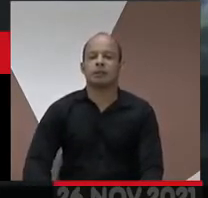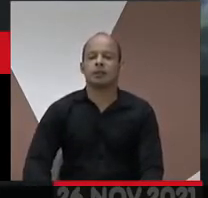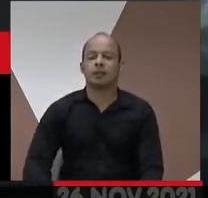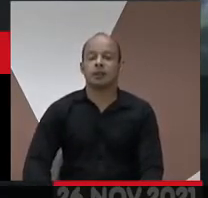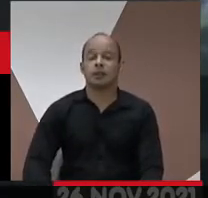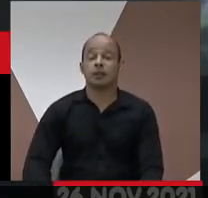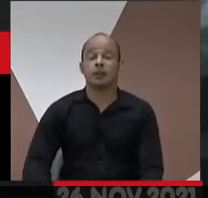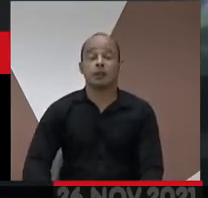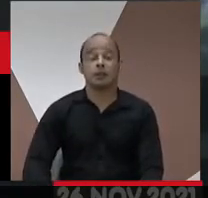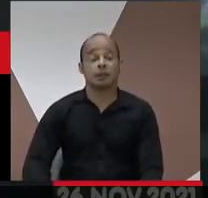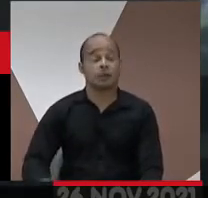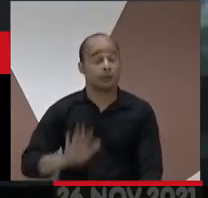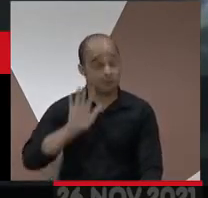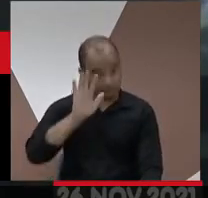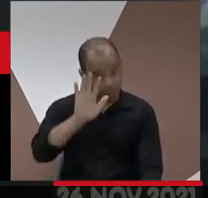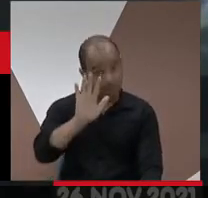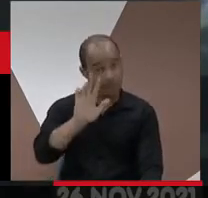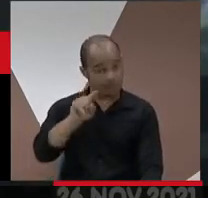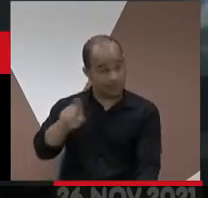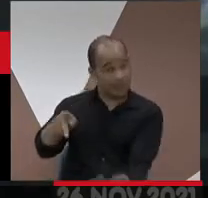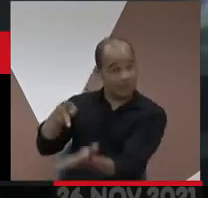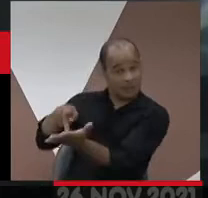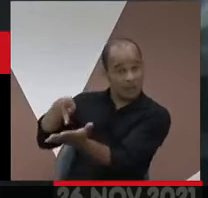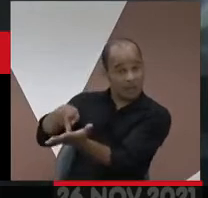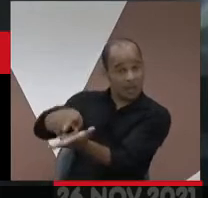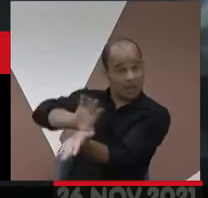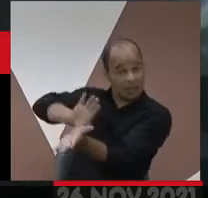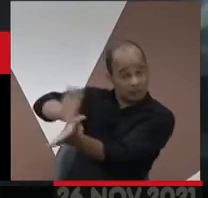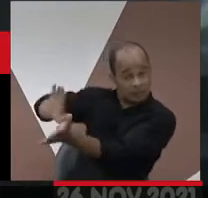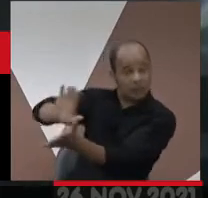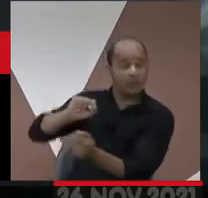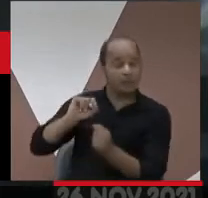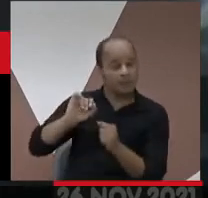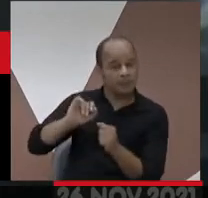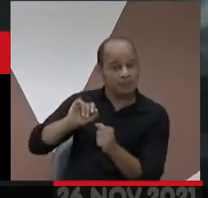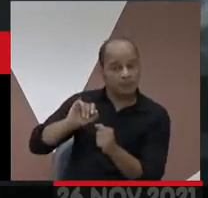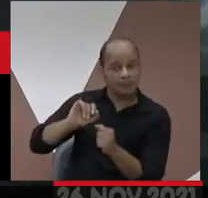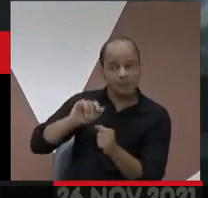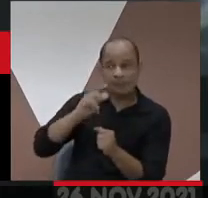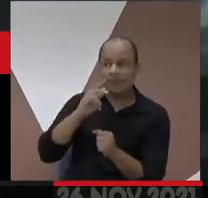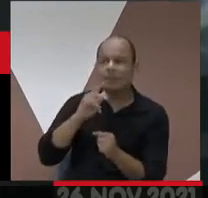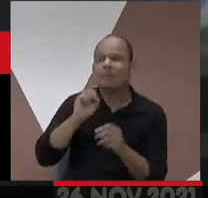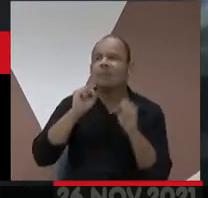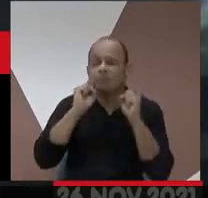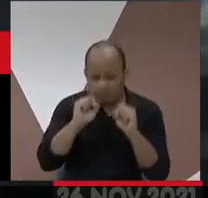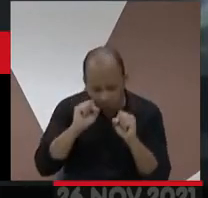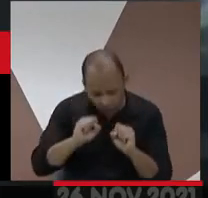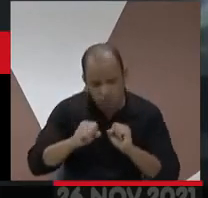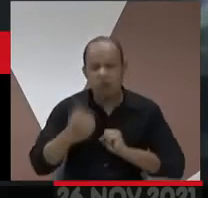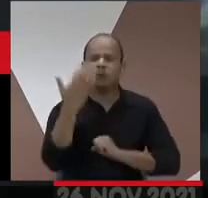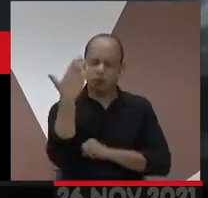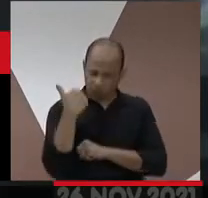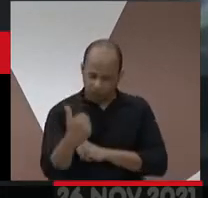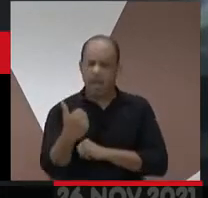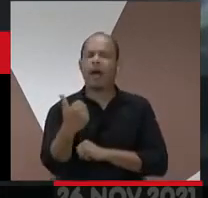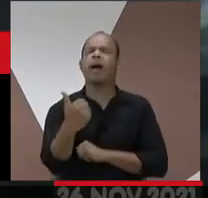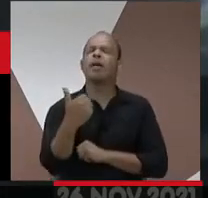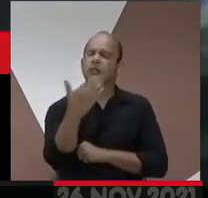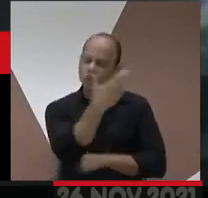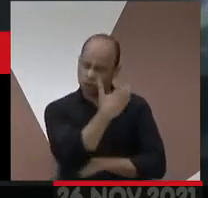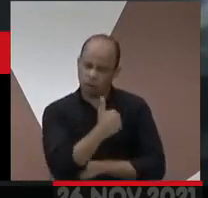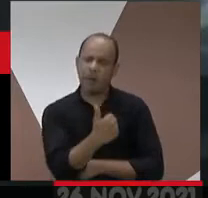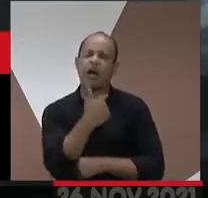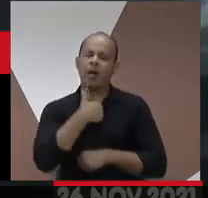a exceção da verdade. Ou seja, o que estou dizendo, me chame que eu vou te mostrar A mais B. Nós somos